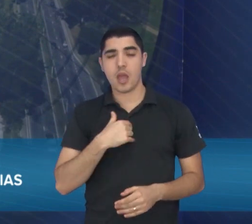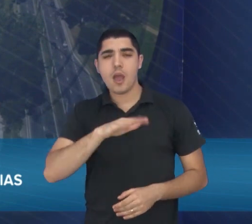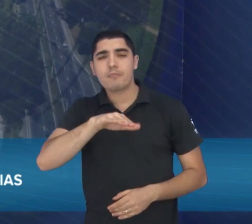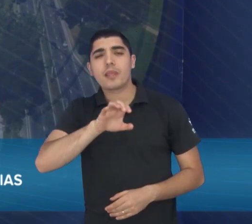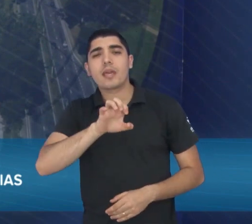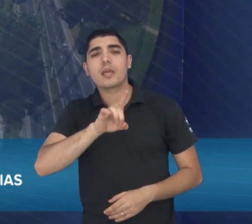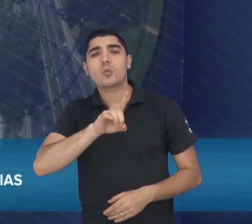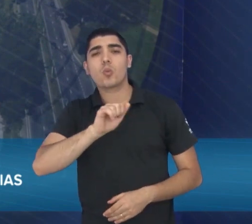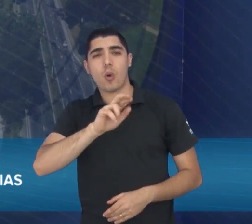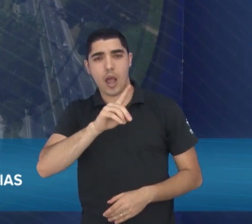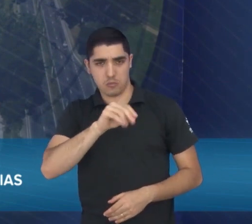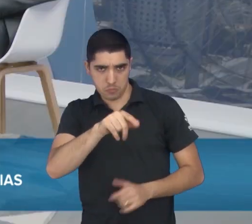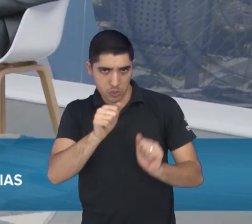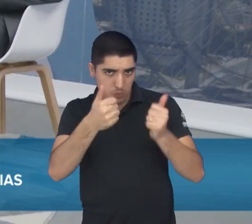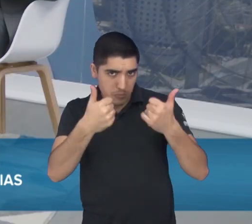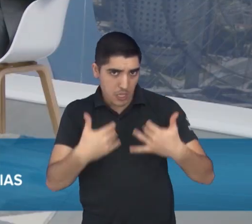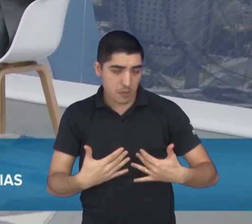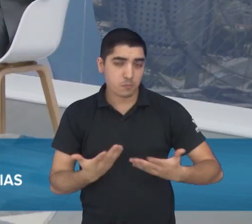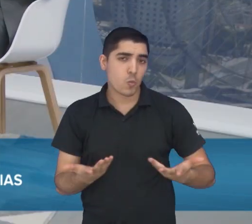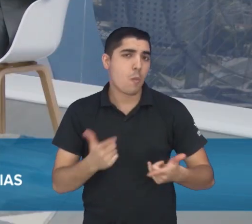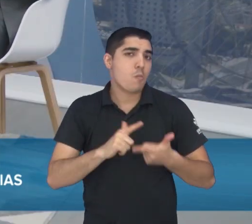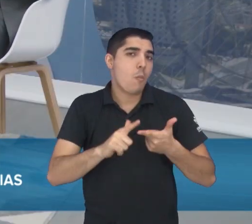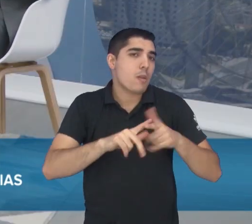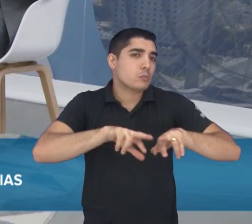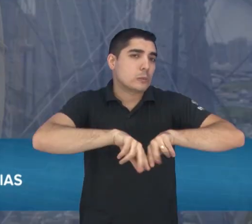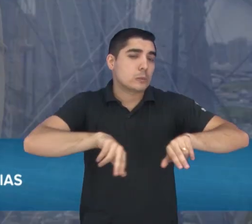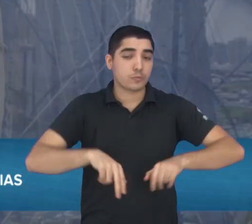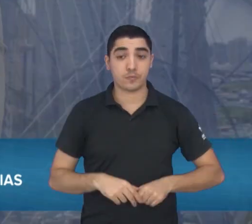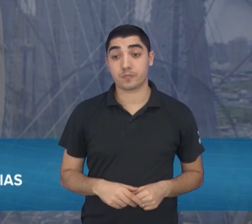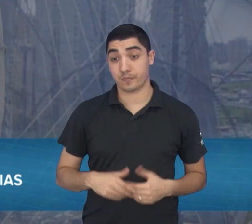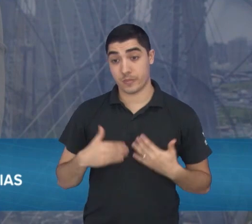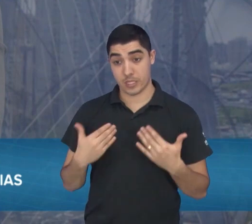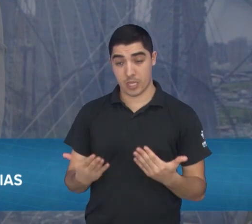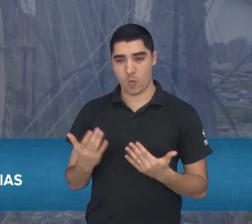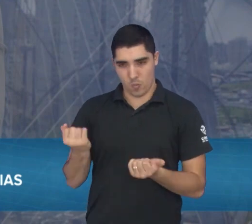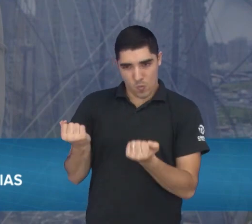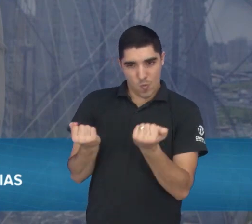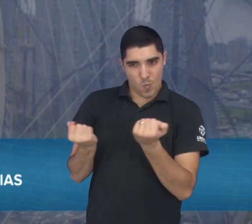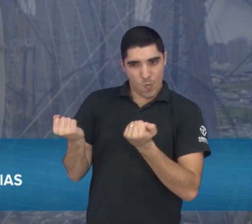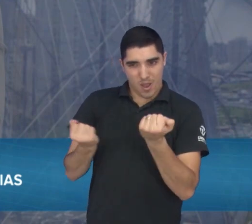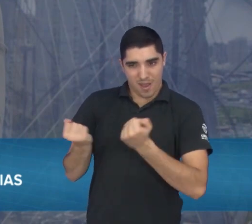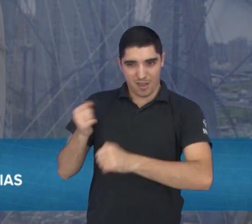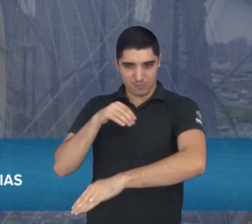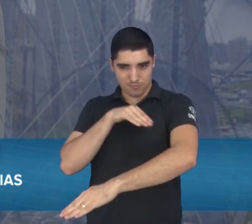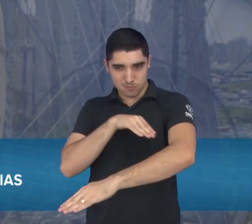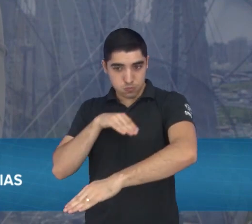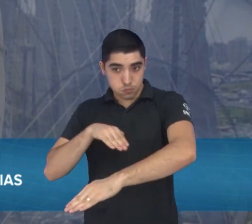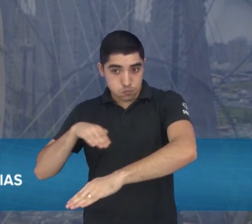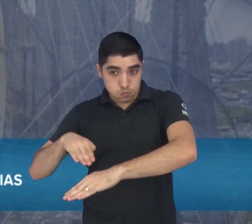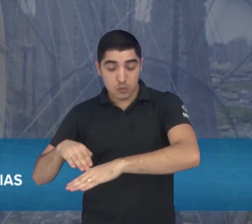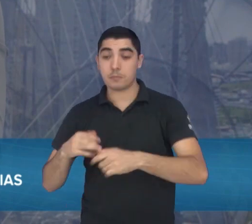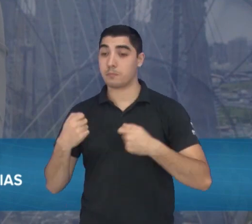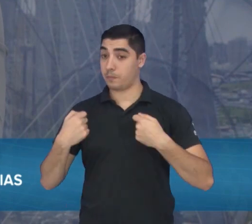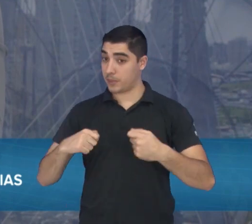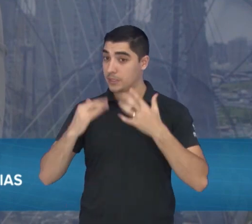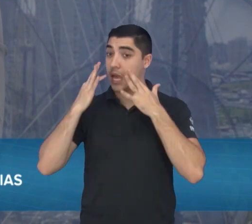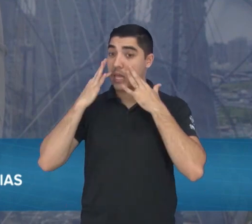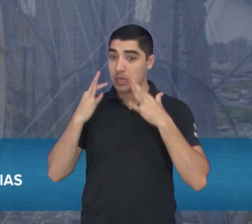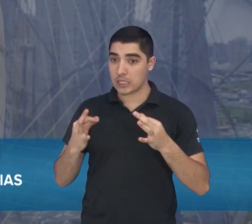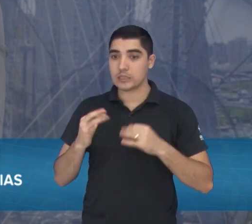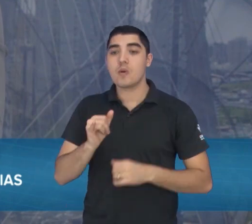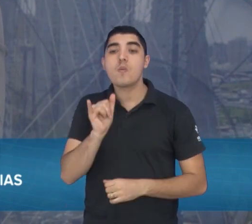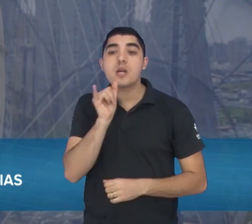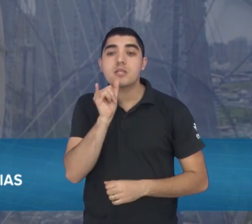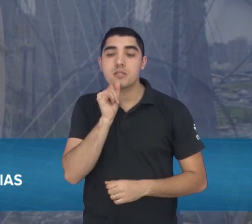Eduardo. A questão do veículo propriamente dito, a gente tem que ficar atento. Quando um condômino ele compra,